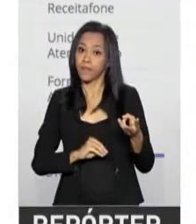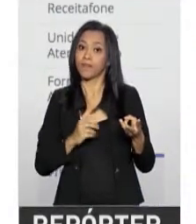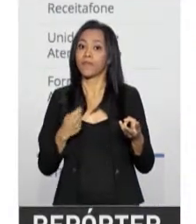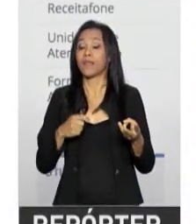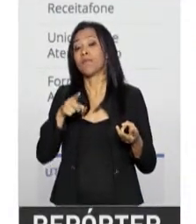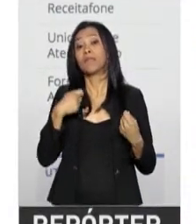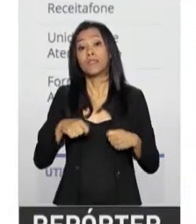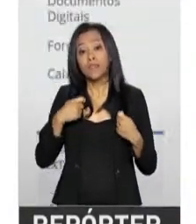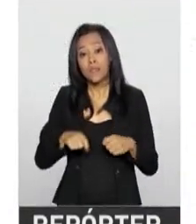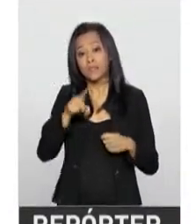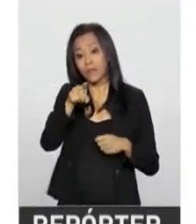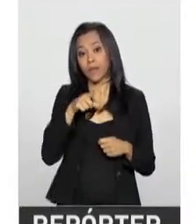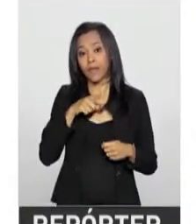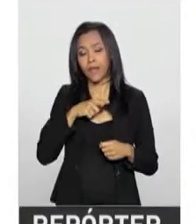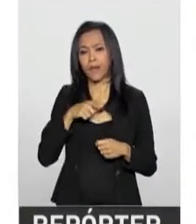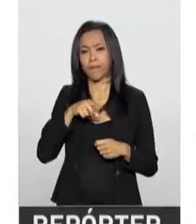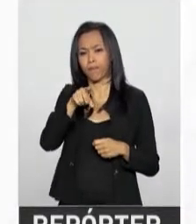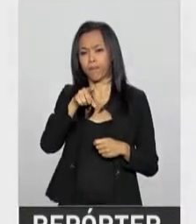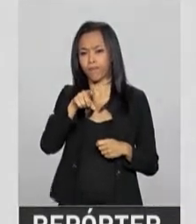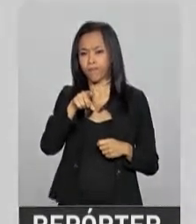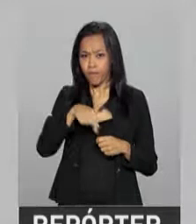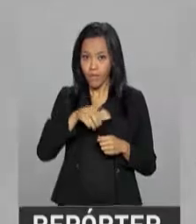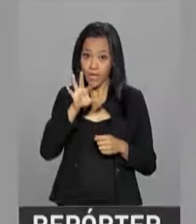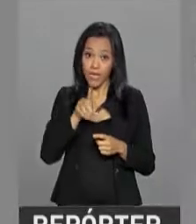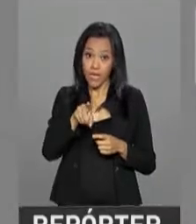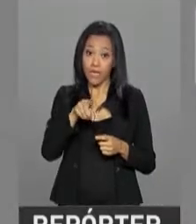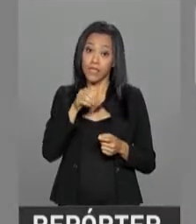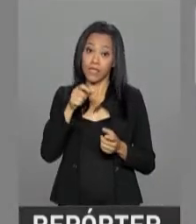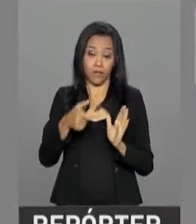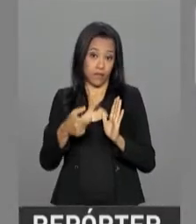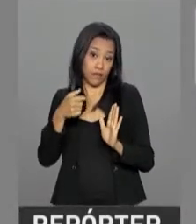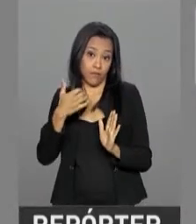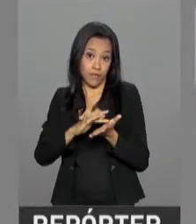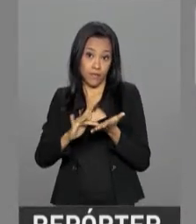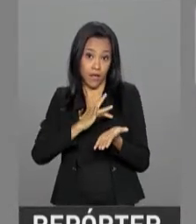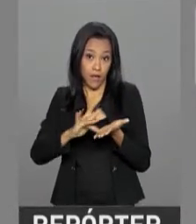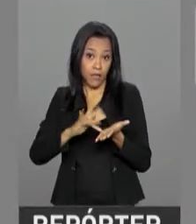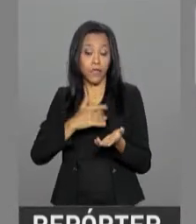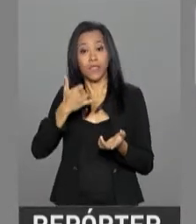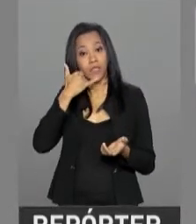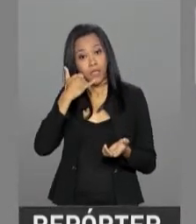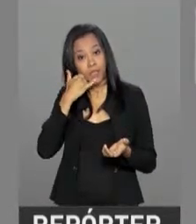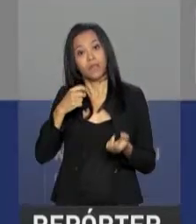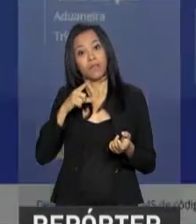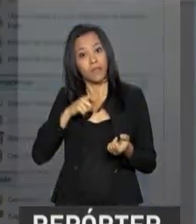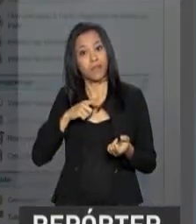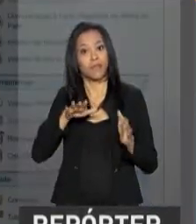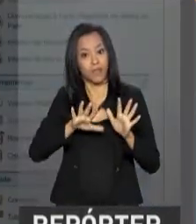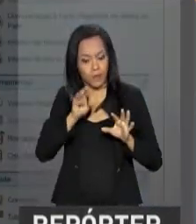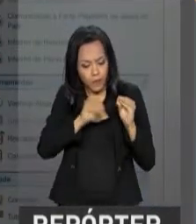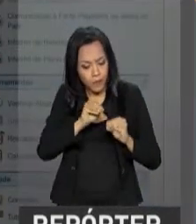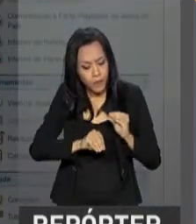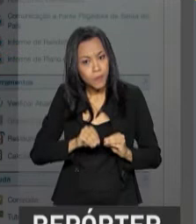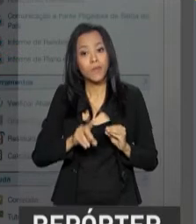retificar as declarações enviadas por meio de dispositivos móveis como tablets smartphones uma outra dica